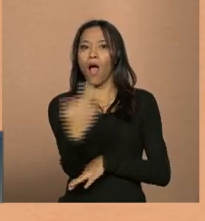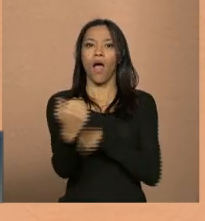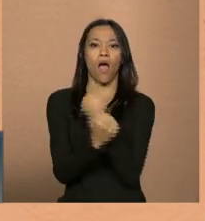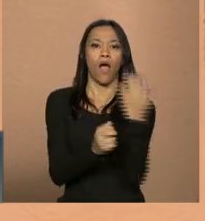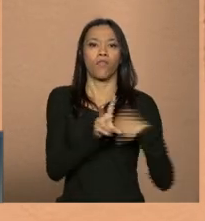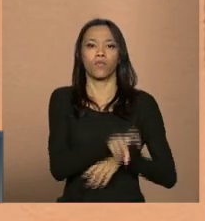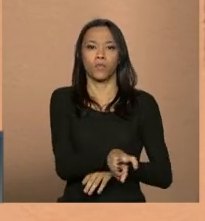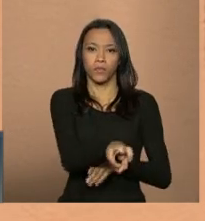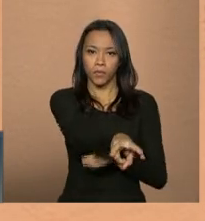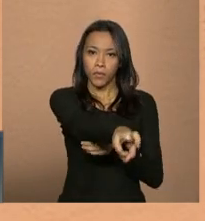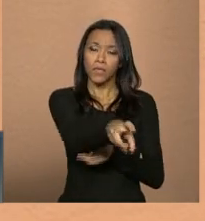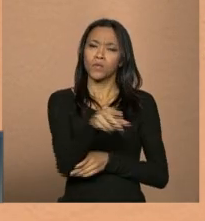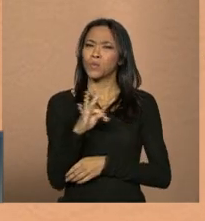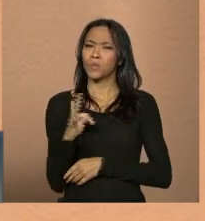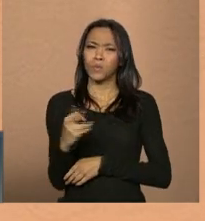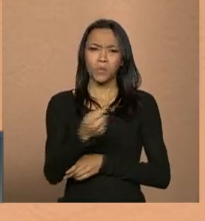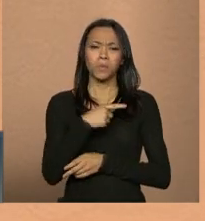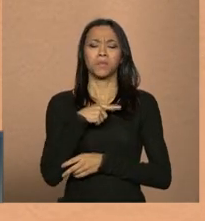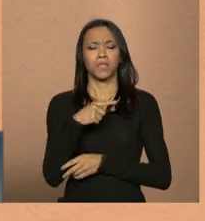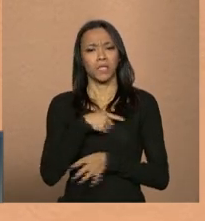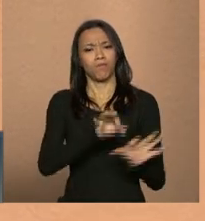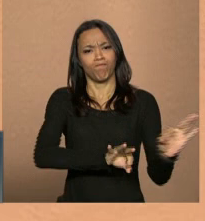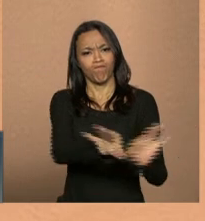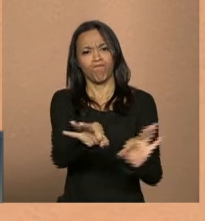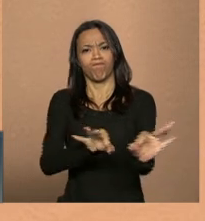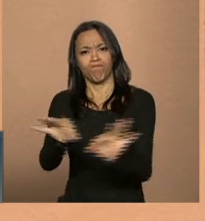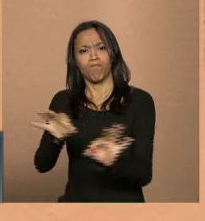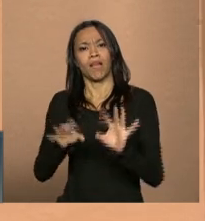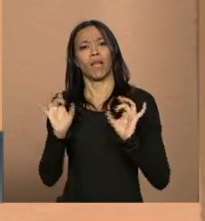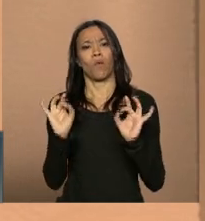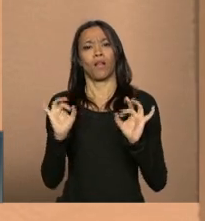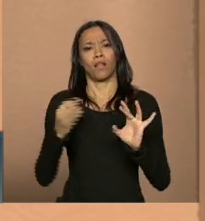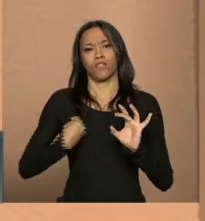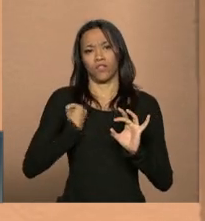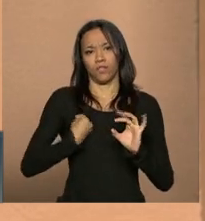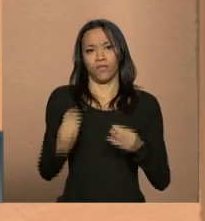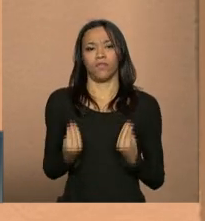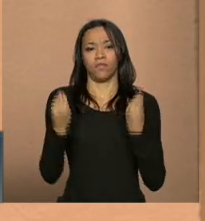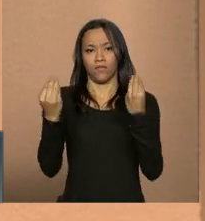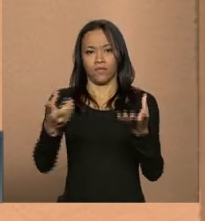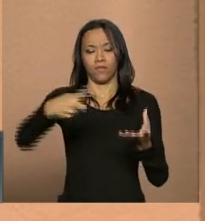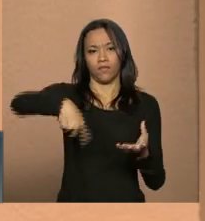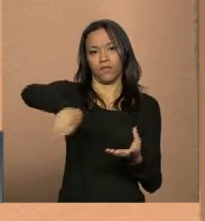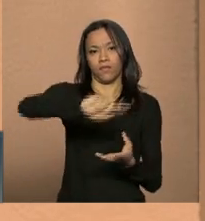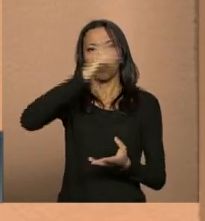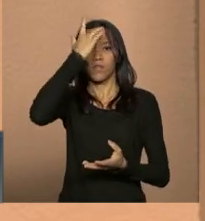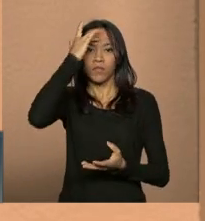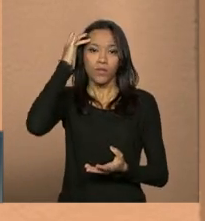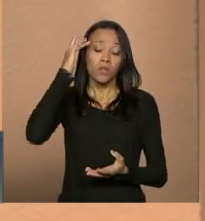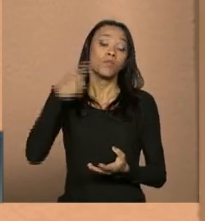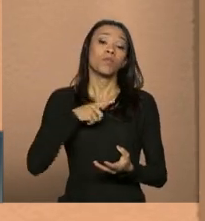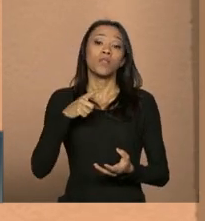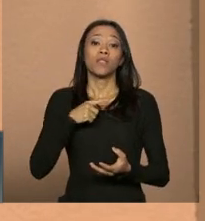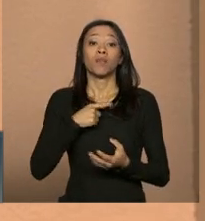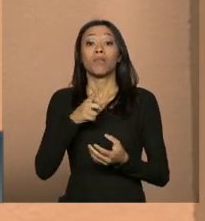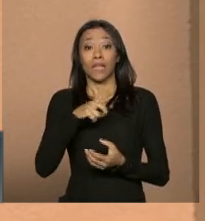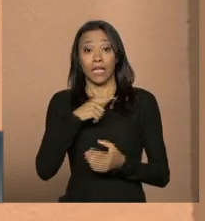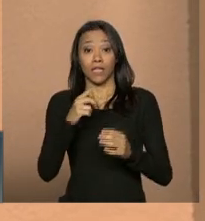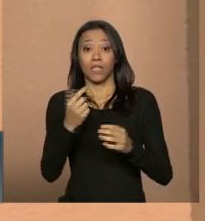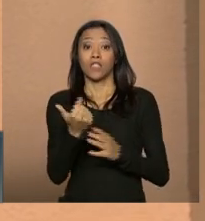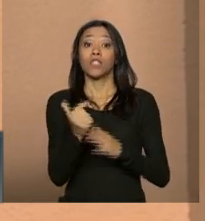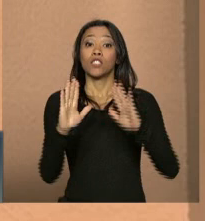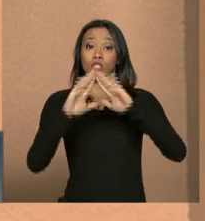infraestrutura necessária para garantir qualidade de vida à comunidade como por exemplo acesso a 12 escolas